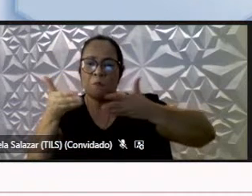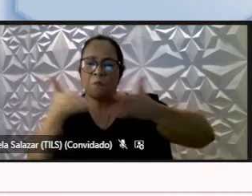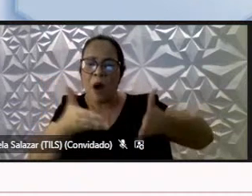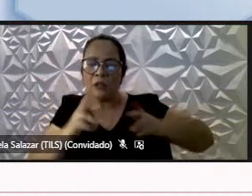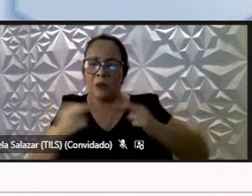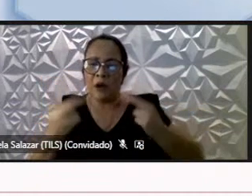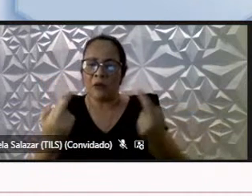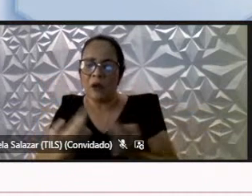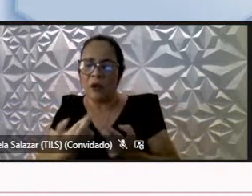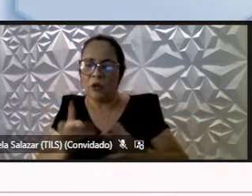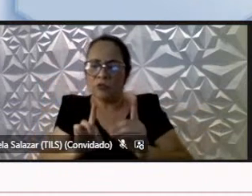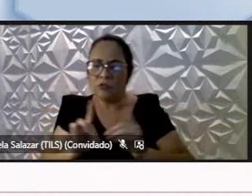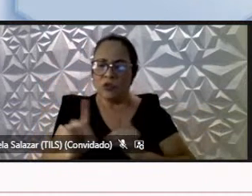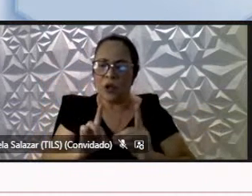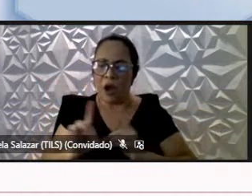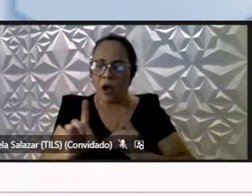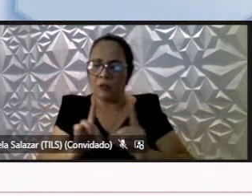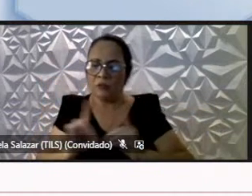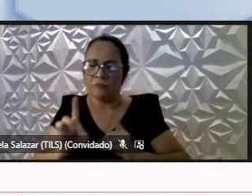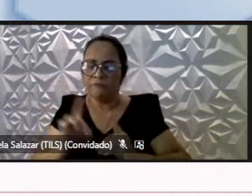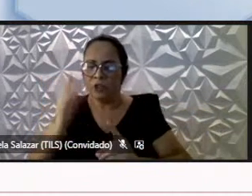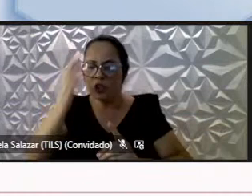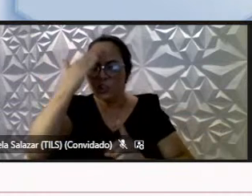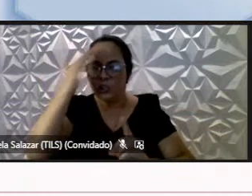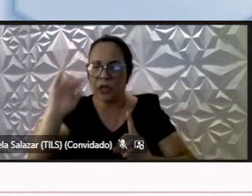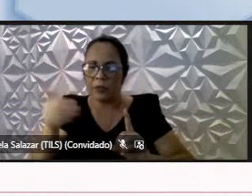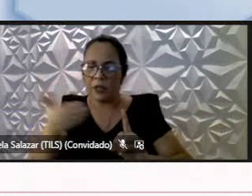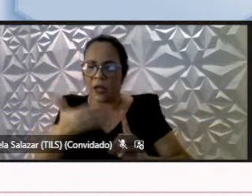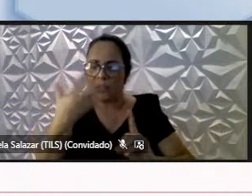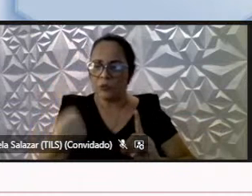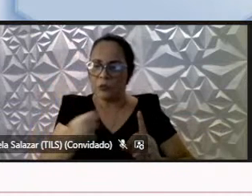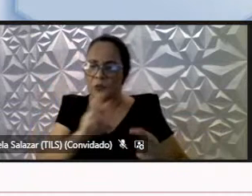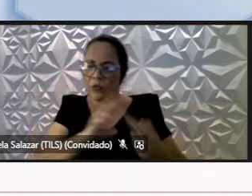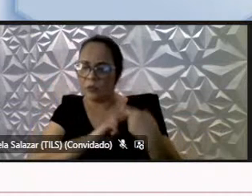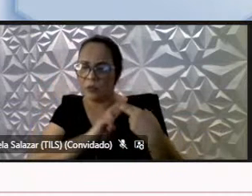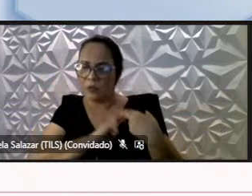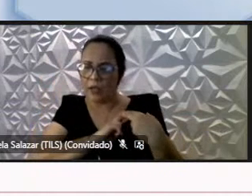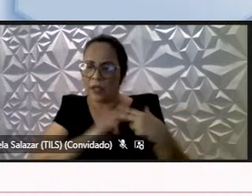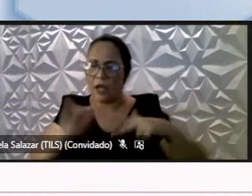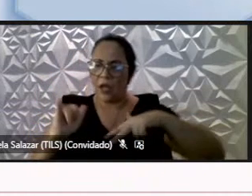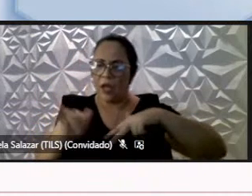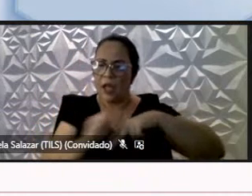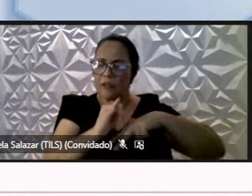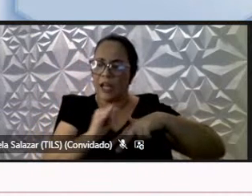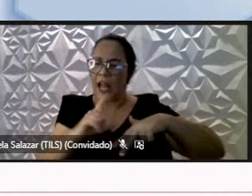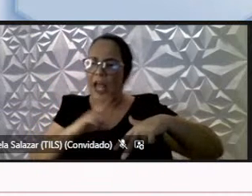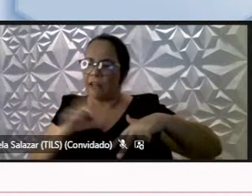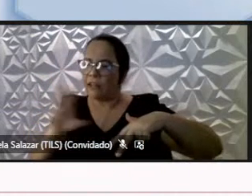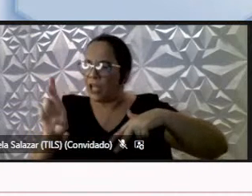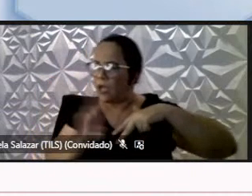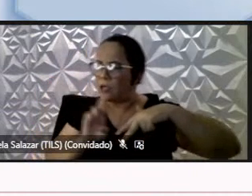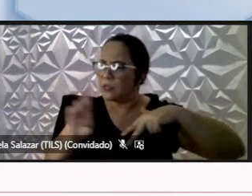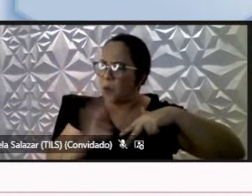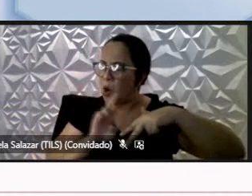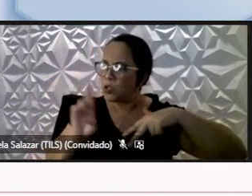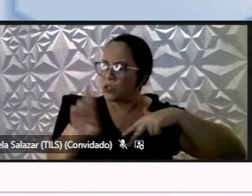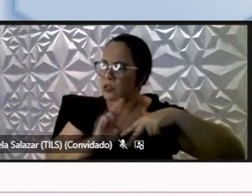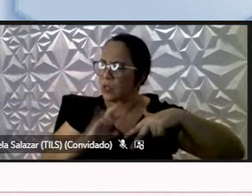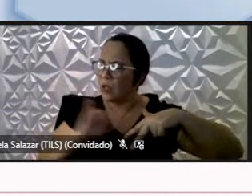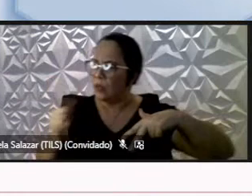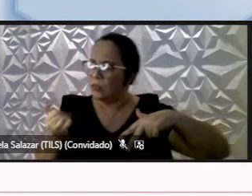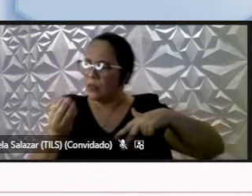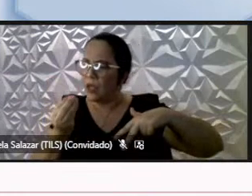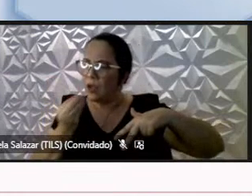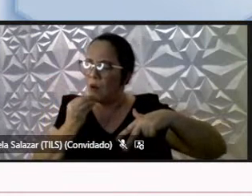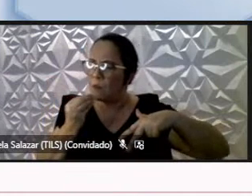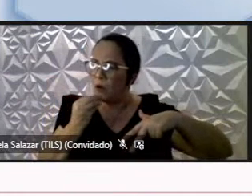responsabilização do ofensor, da validação que a vítima recebe, de ter as suas perguntas respondidas e ter a oportunidade de reparação